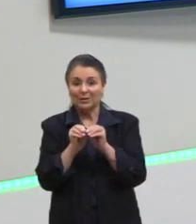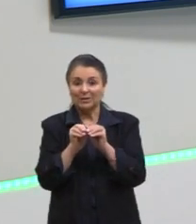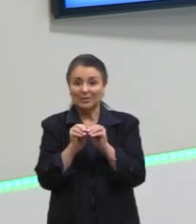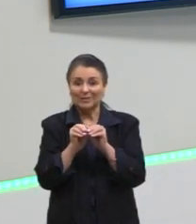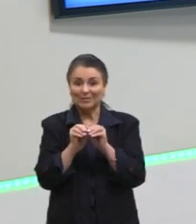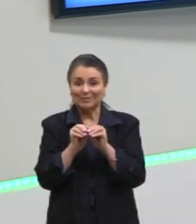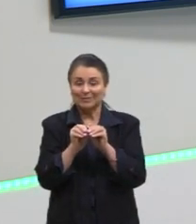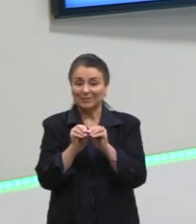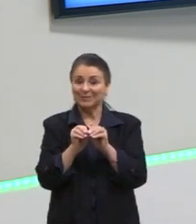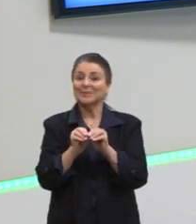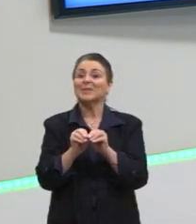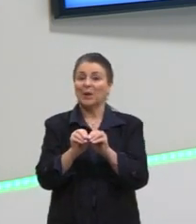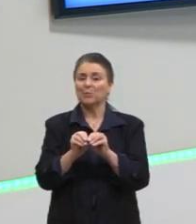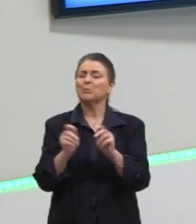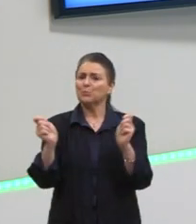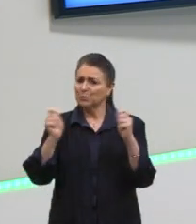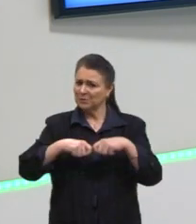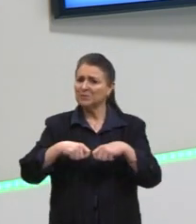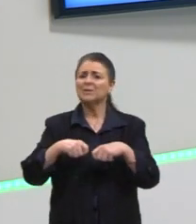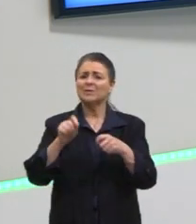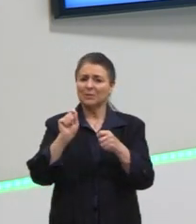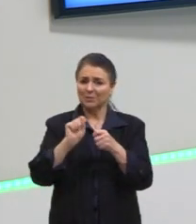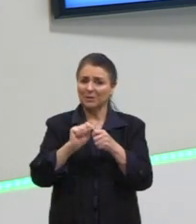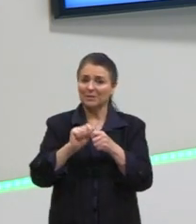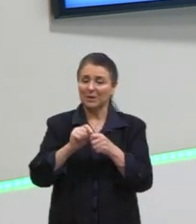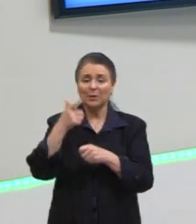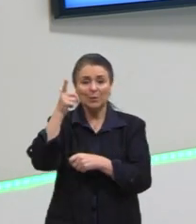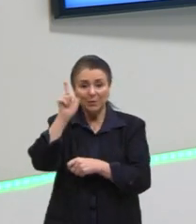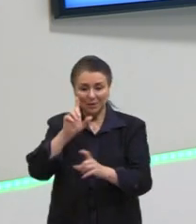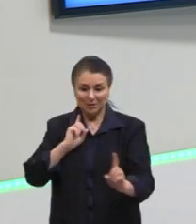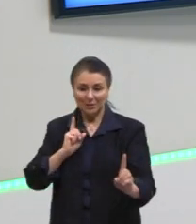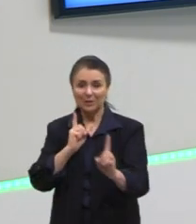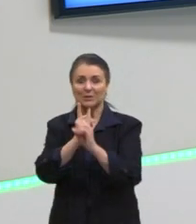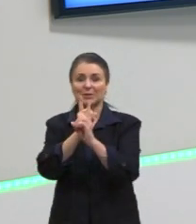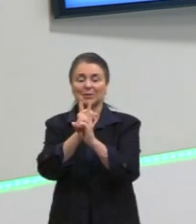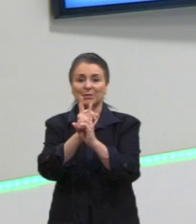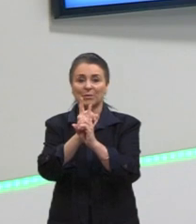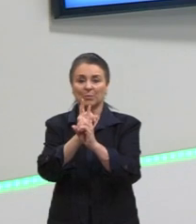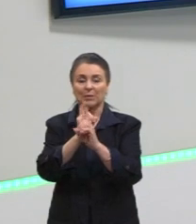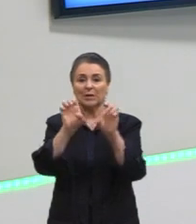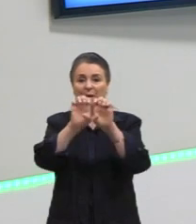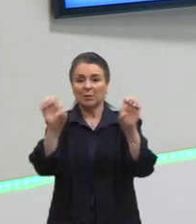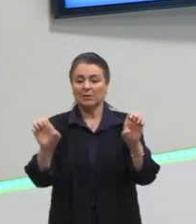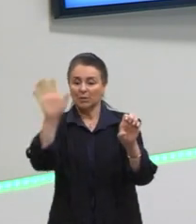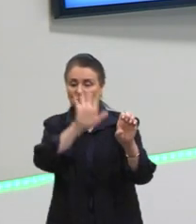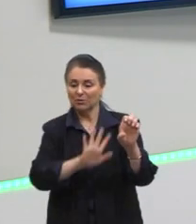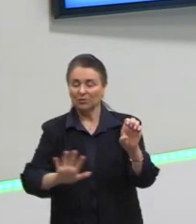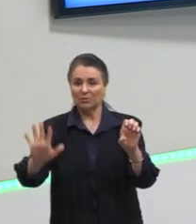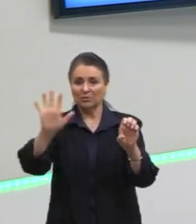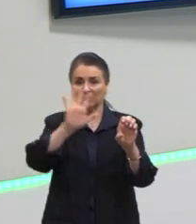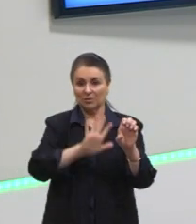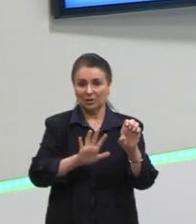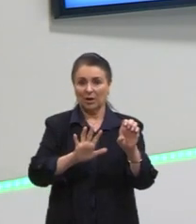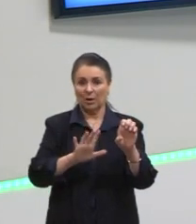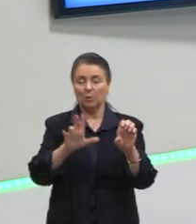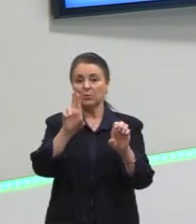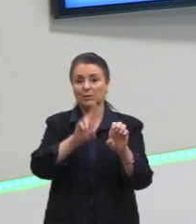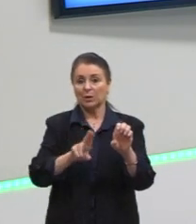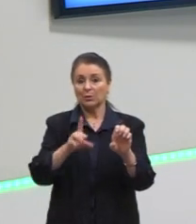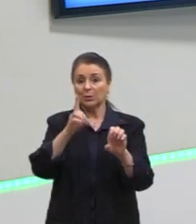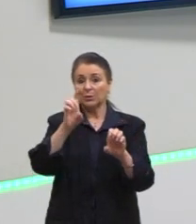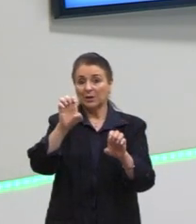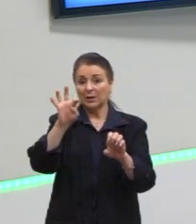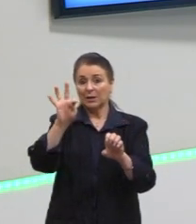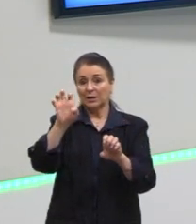esses casos possíveis né a gente consegue determinar a equação geral a partir lá do determinante e